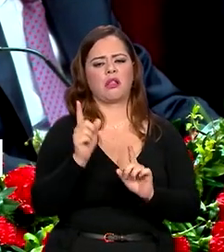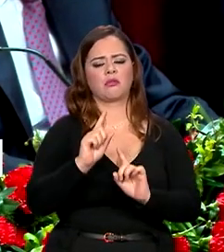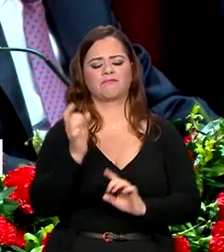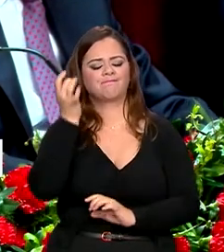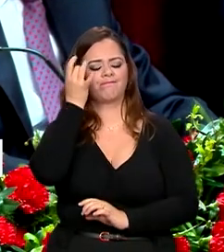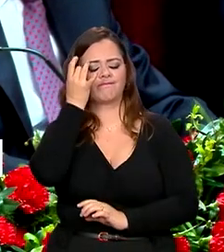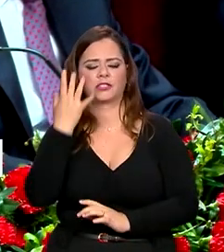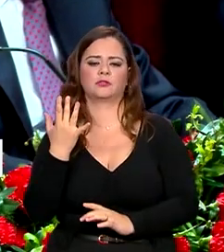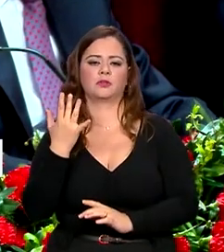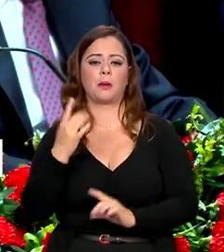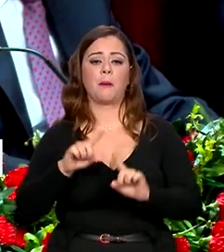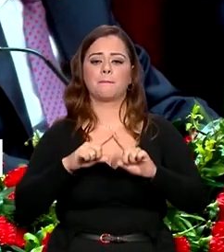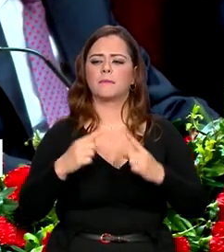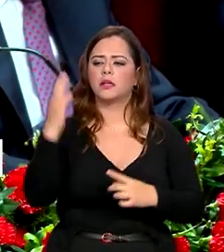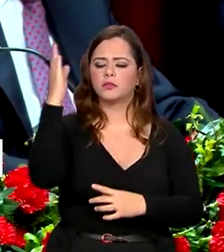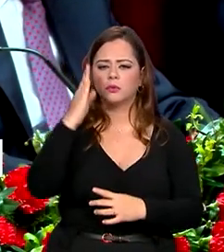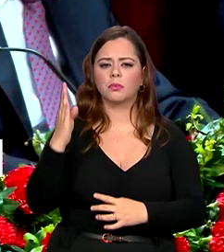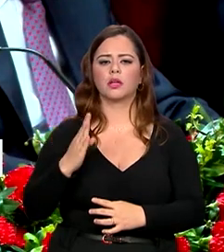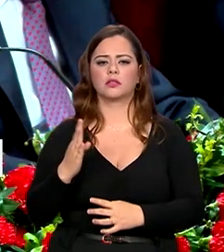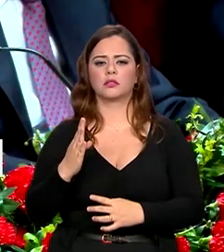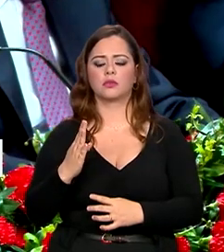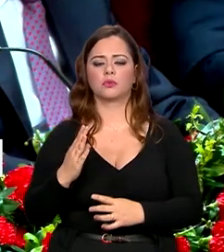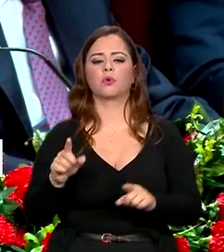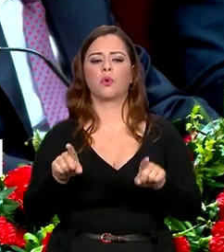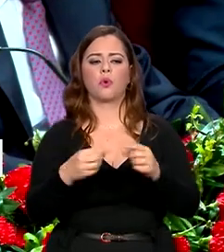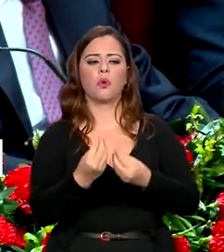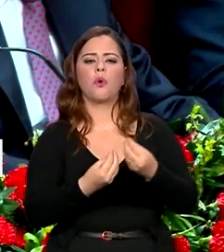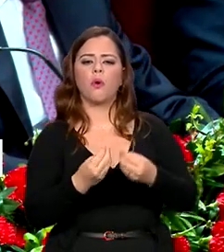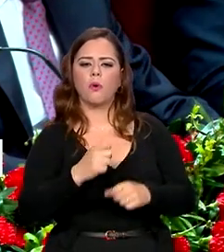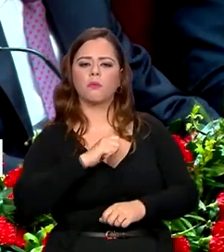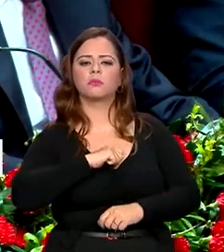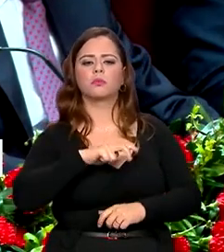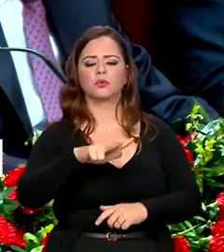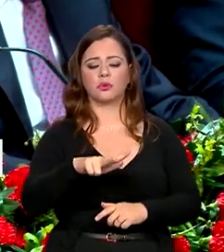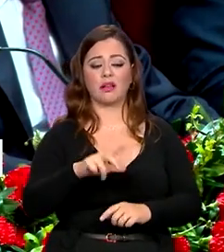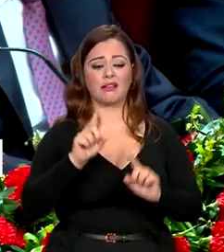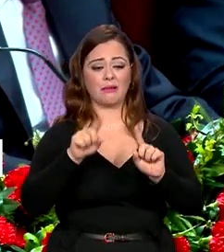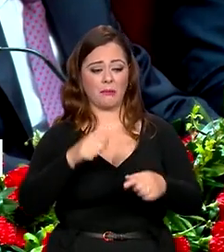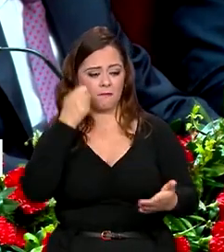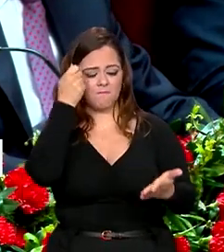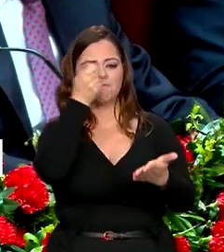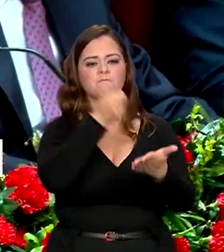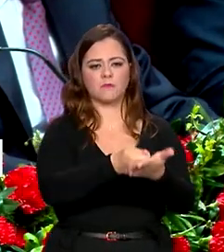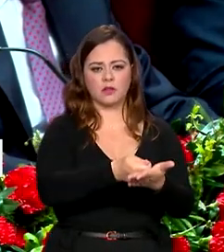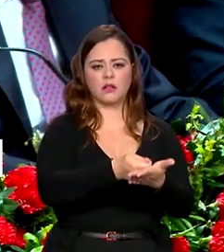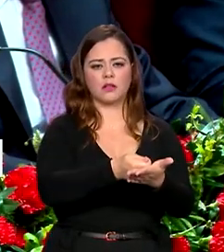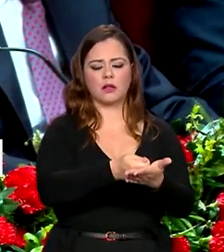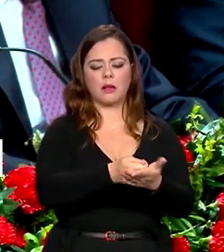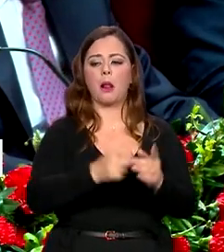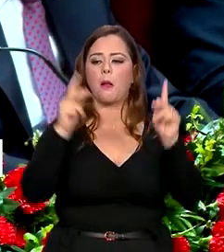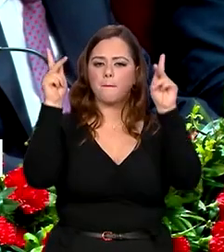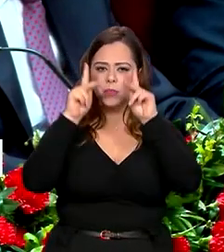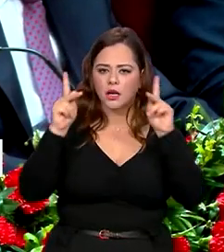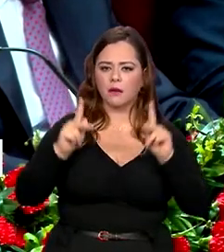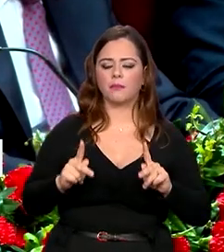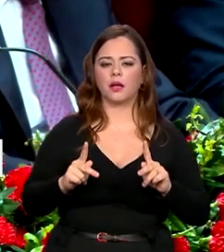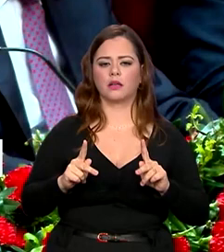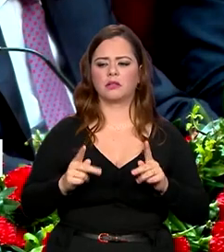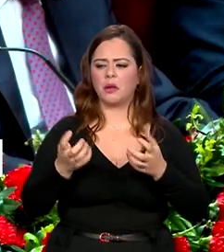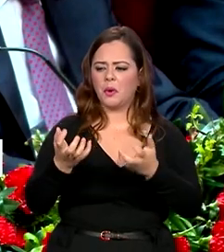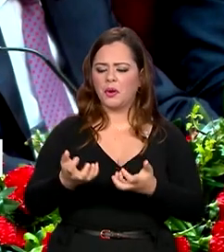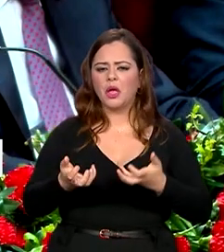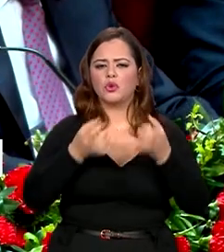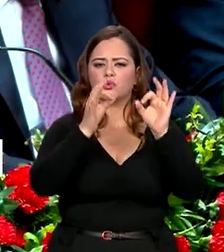fácil, mas o Brasil, assim como Portugal, é um país obstinado, obstinado pela paz, obstinado